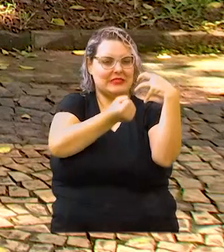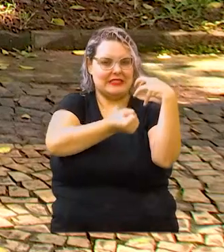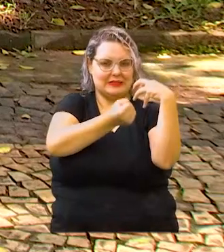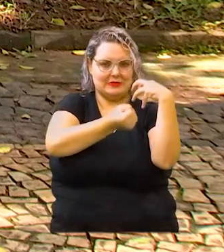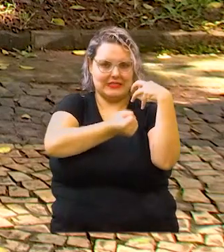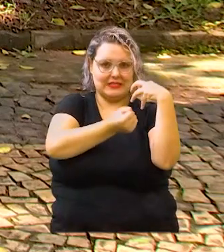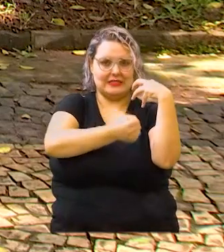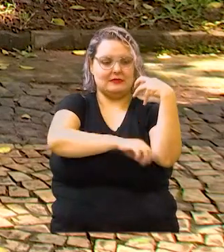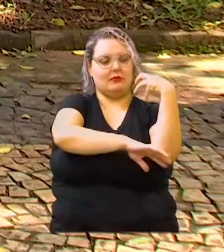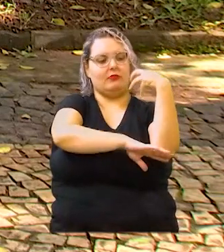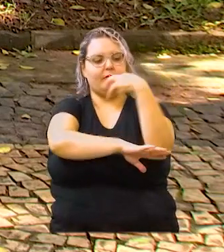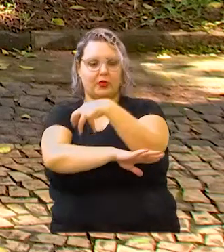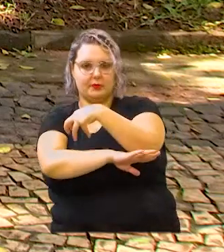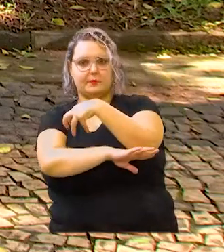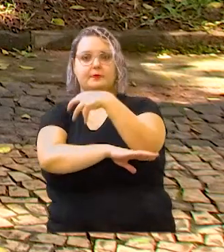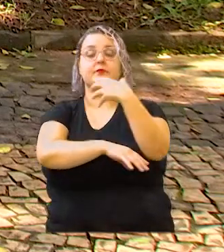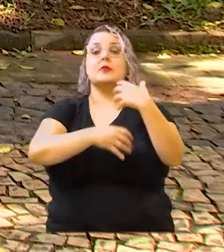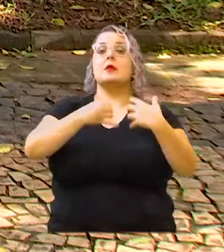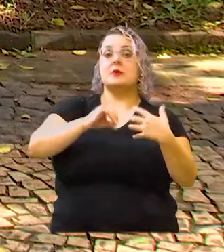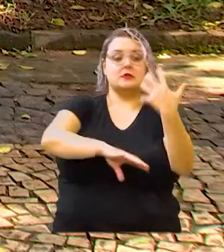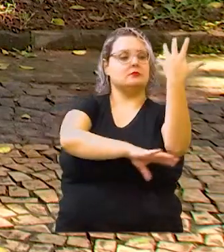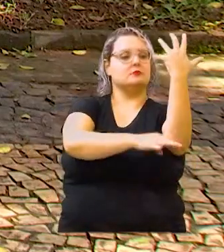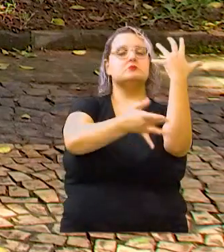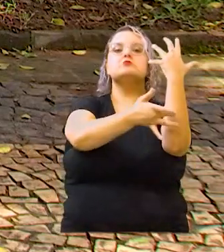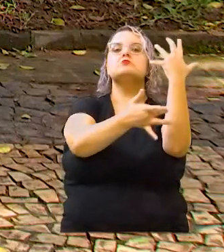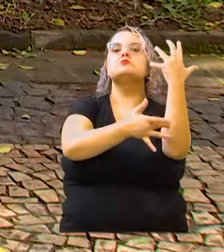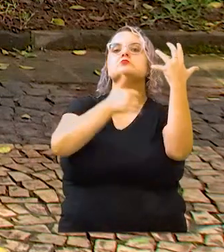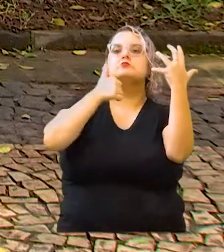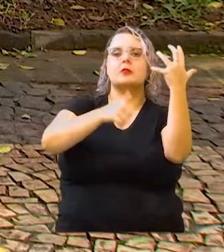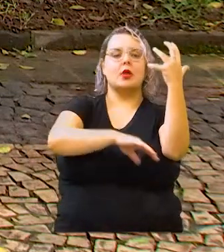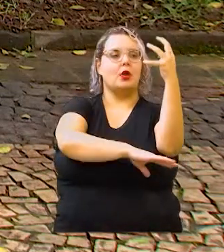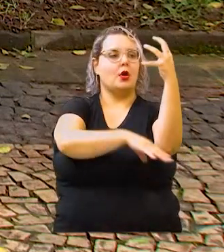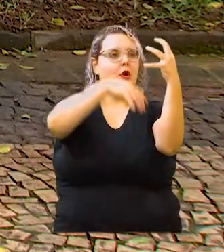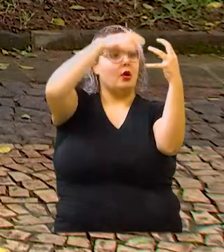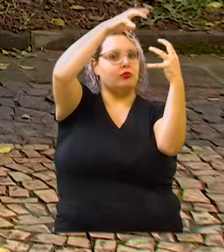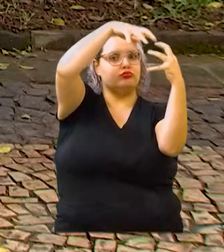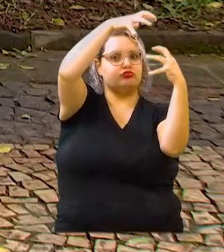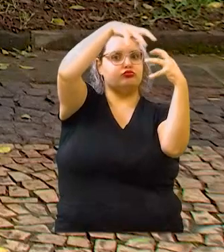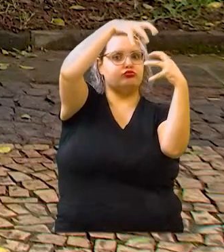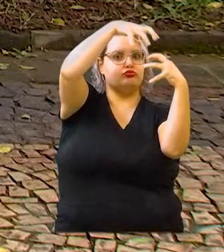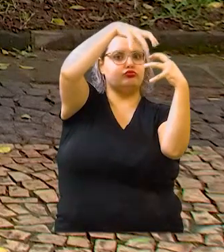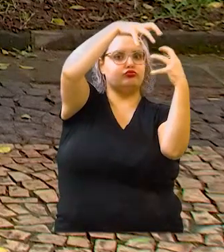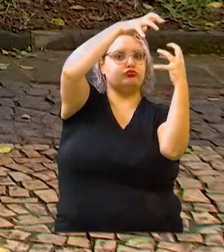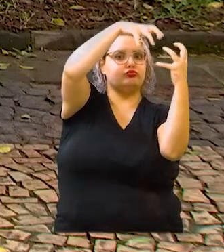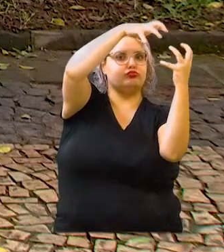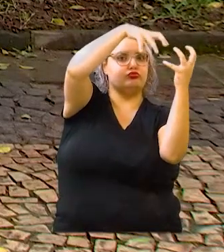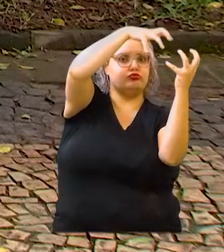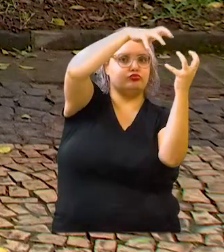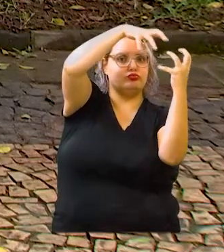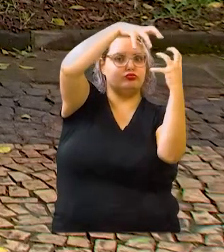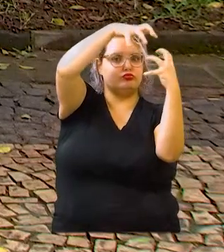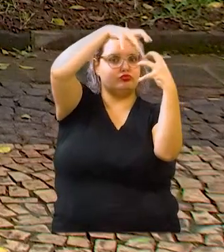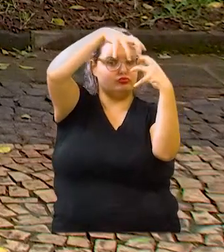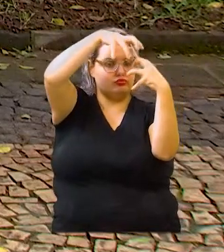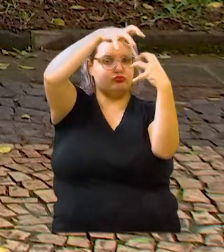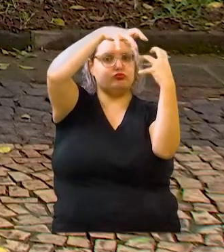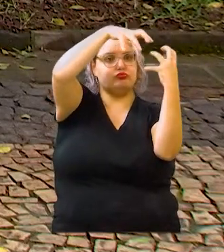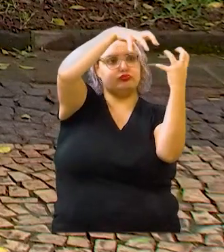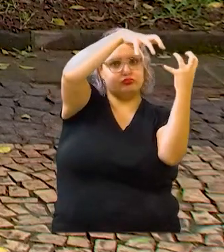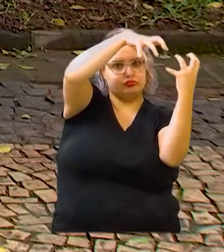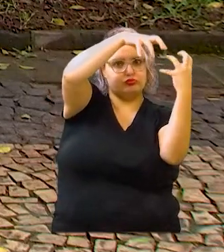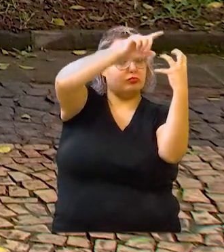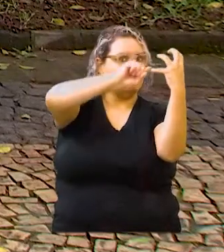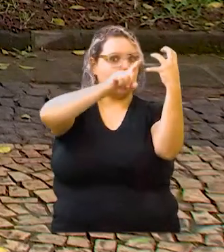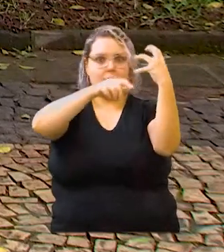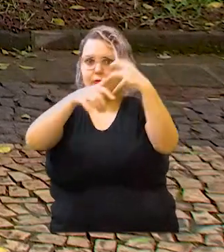água toda. Mas em condições normais, se uma árvore está saudável, a chuva não é problema, né? Ela